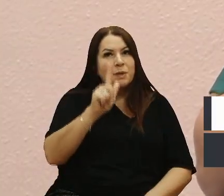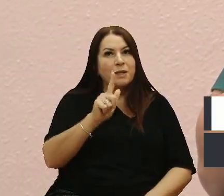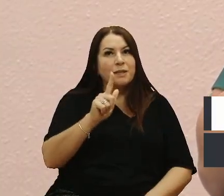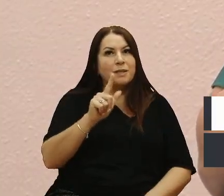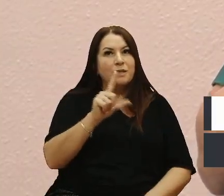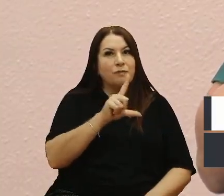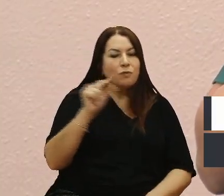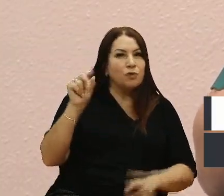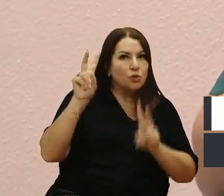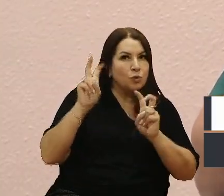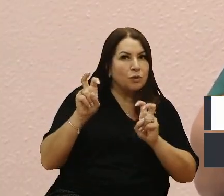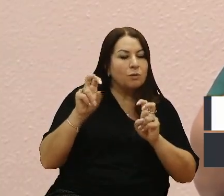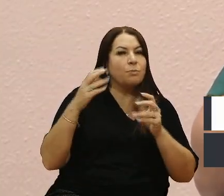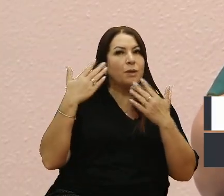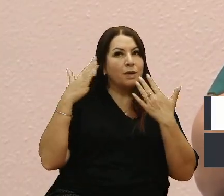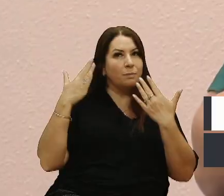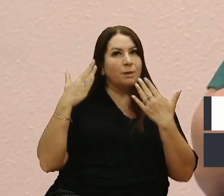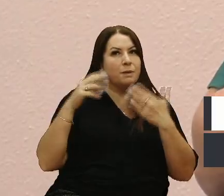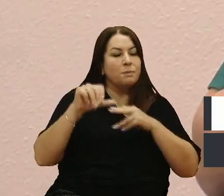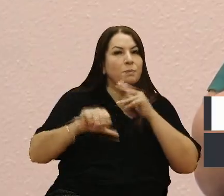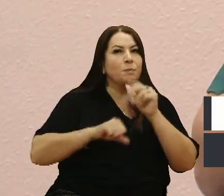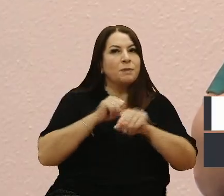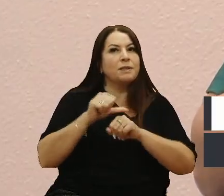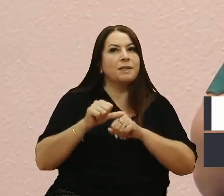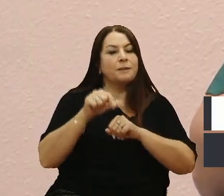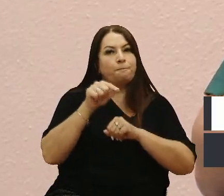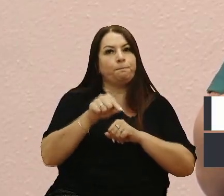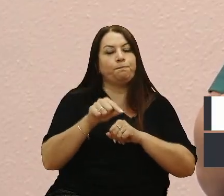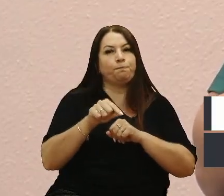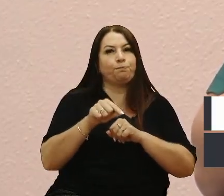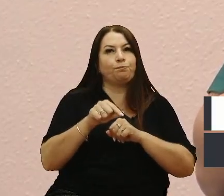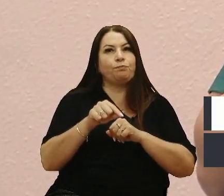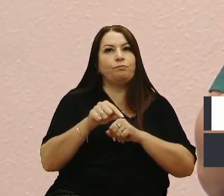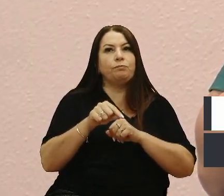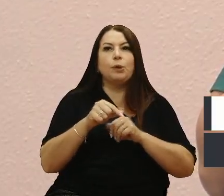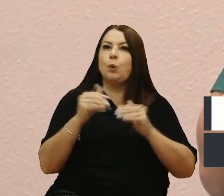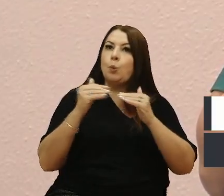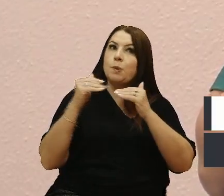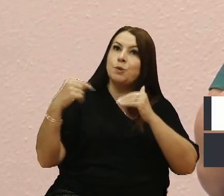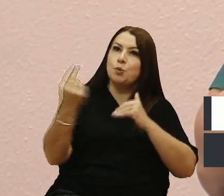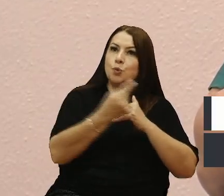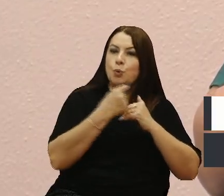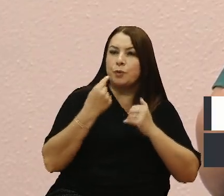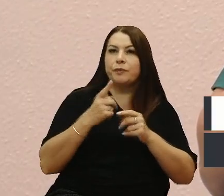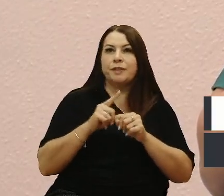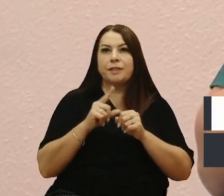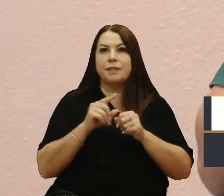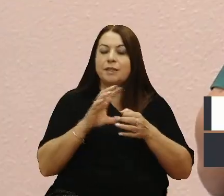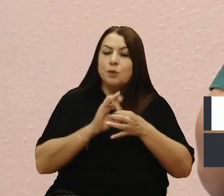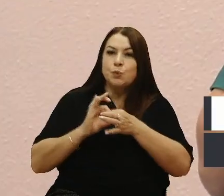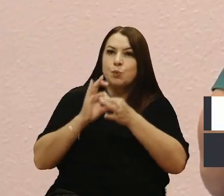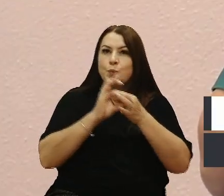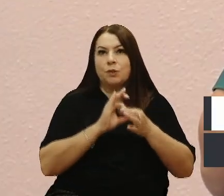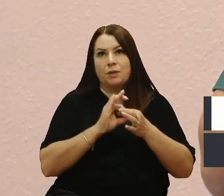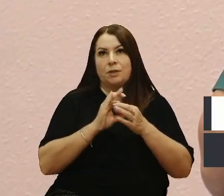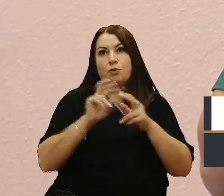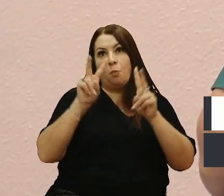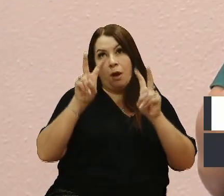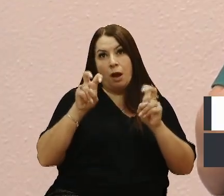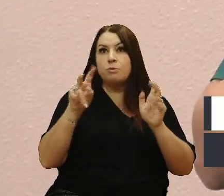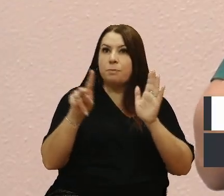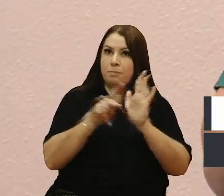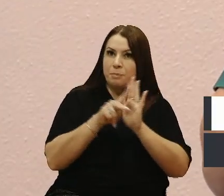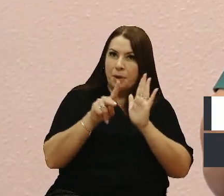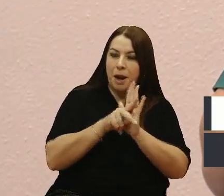um pouquinho do tema, e parabéns pela mudança e esse consenso de todos vocês se unirem numa causa